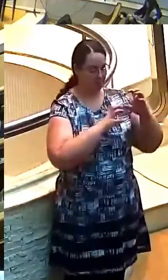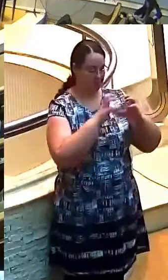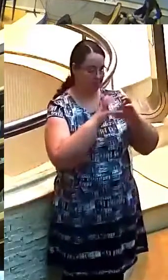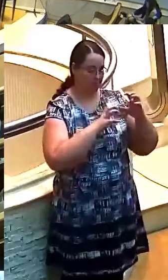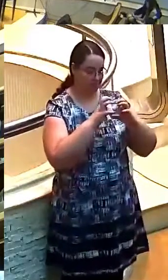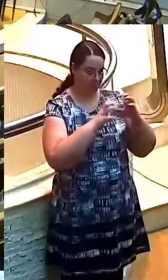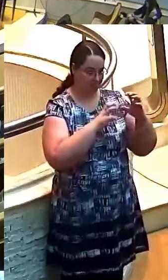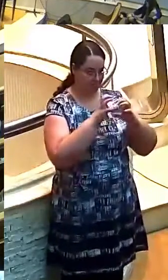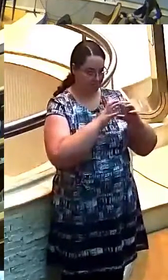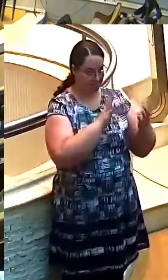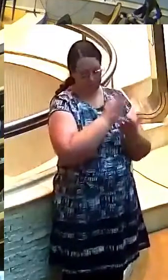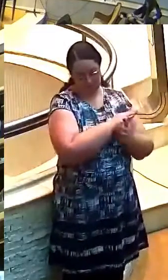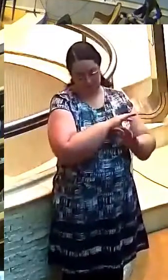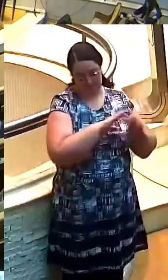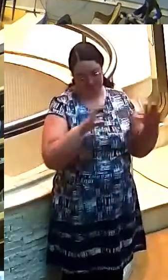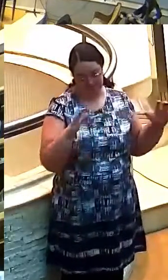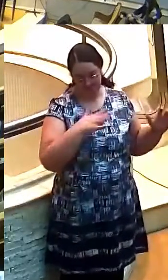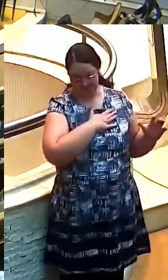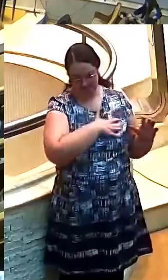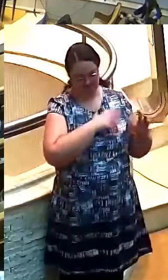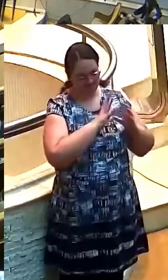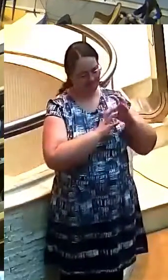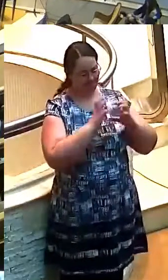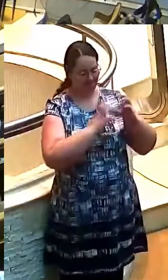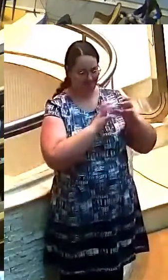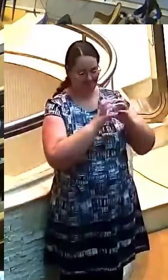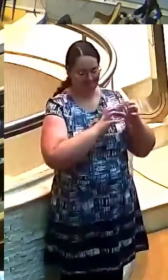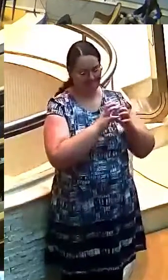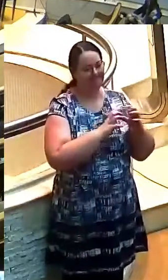irrepreensível, aqui, está falando, de,